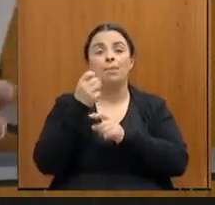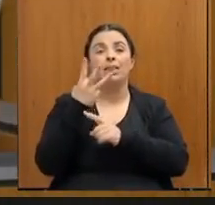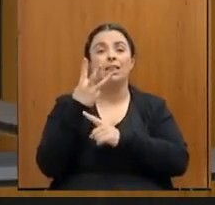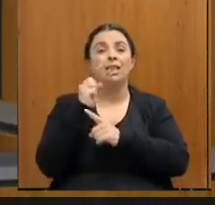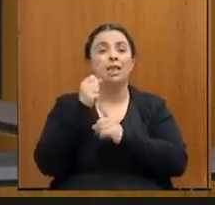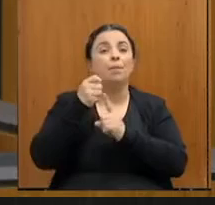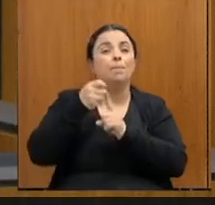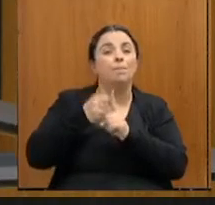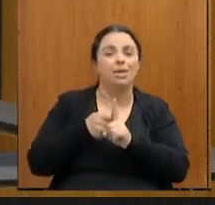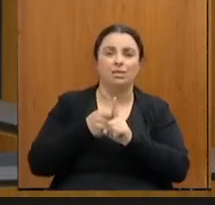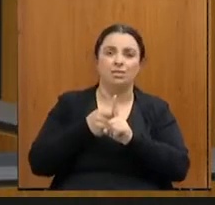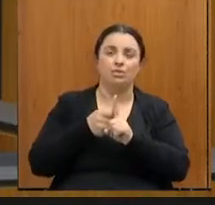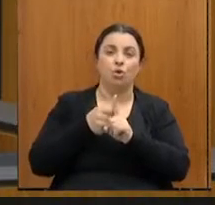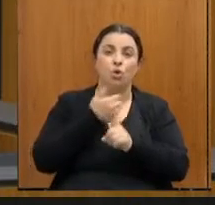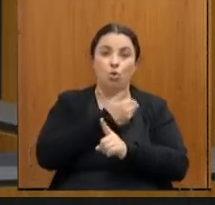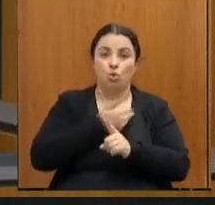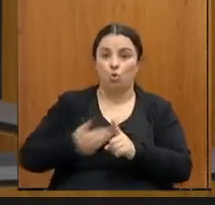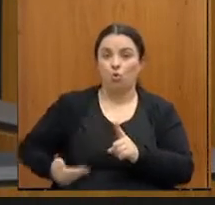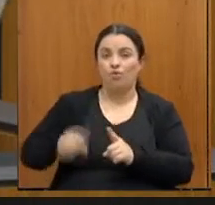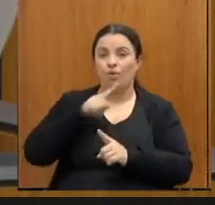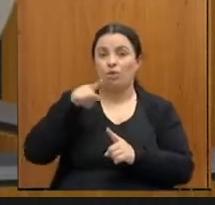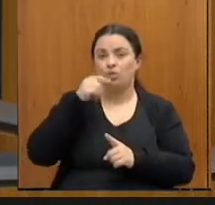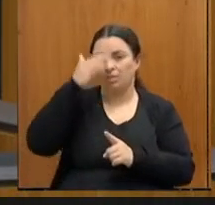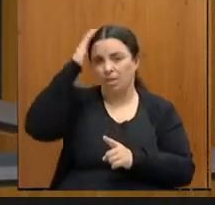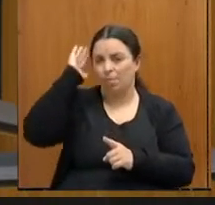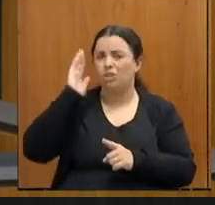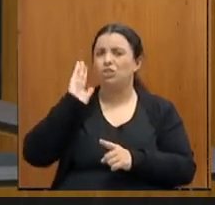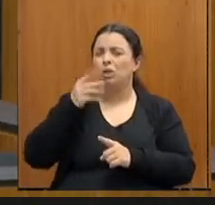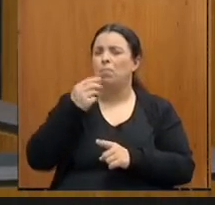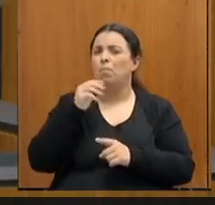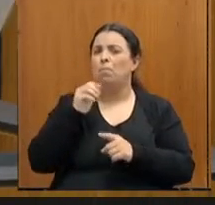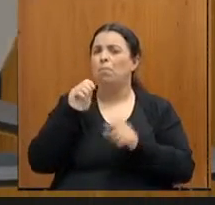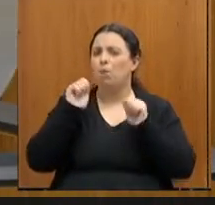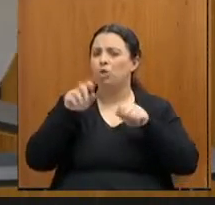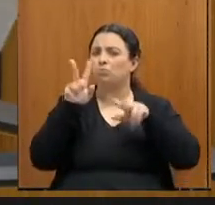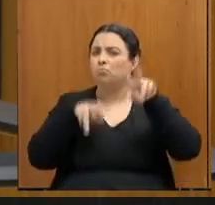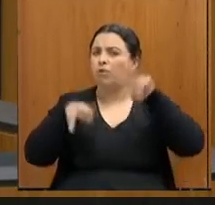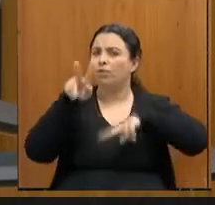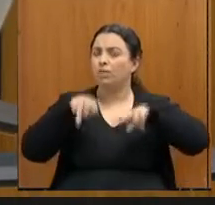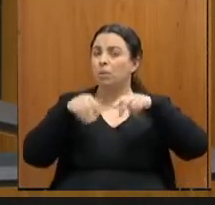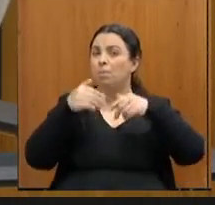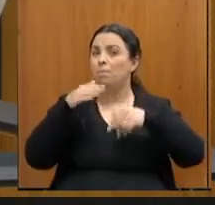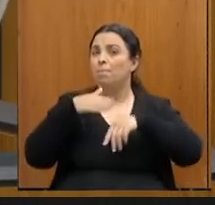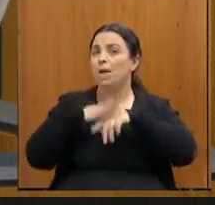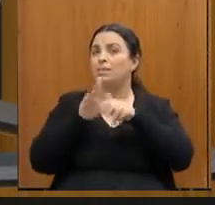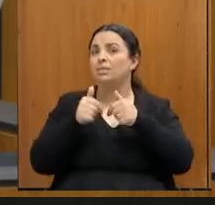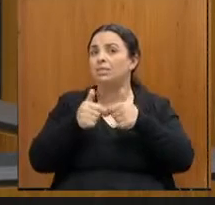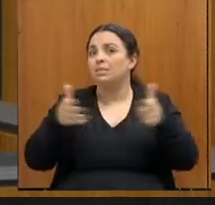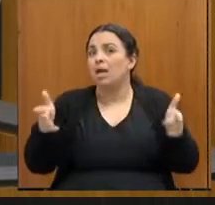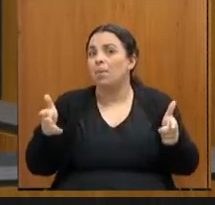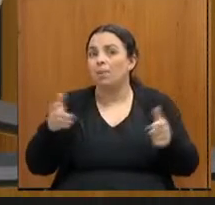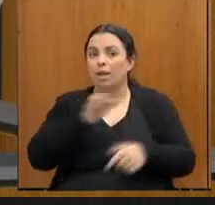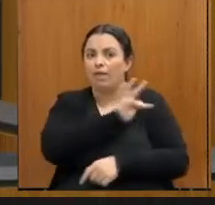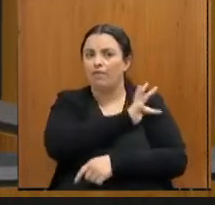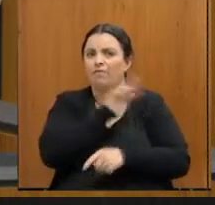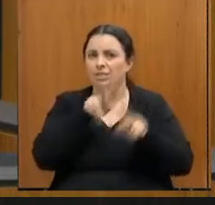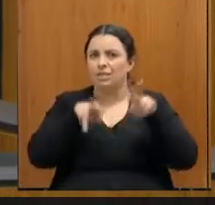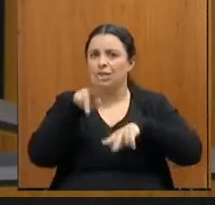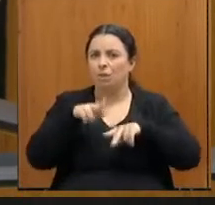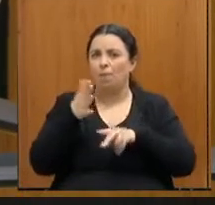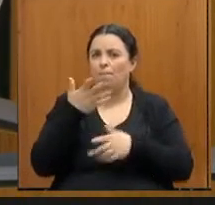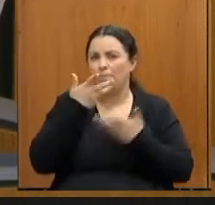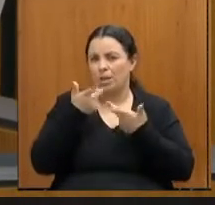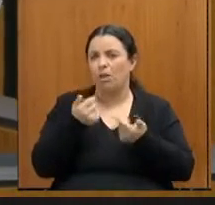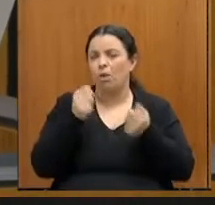de ter esse olhar um pouco mais alargado e a nossa capacidade de fiscalização acho que ela vai melhorando em